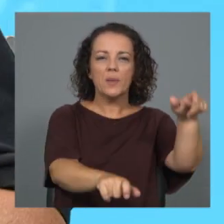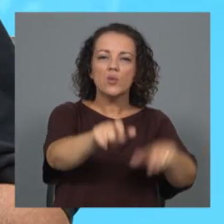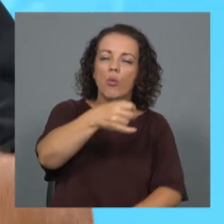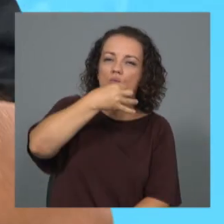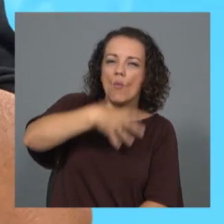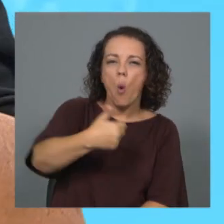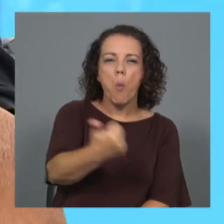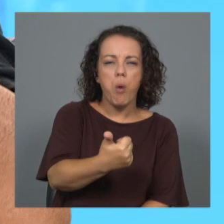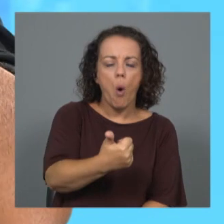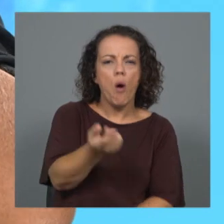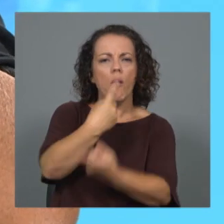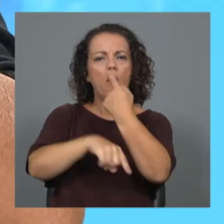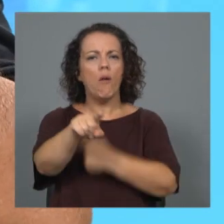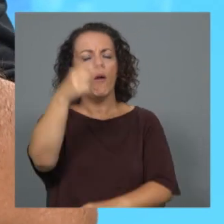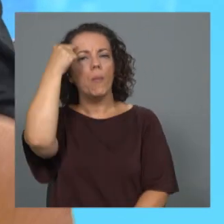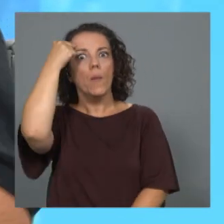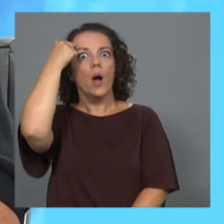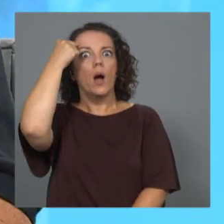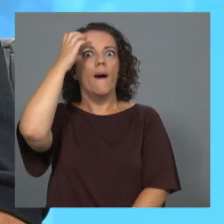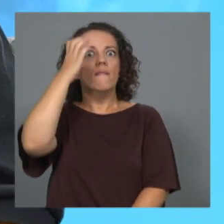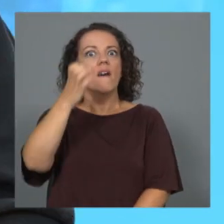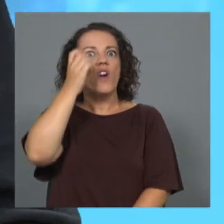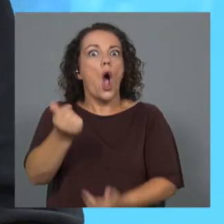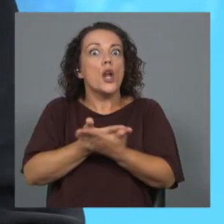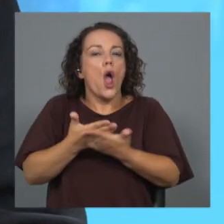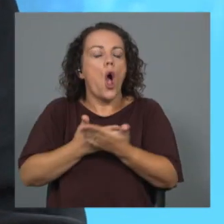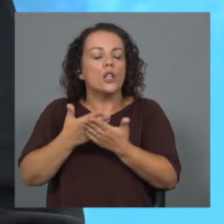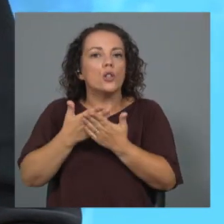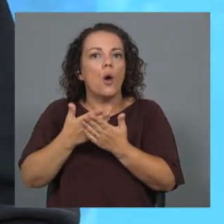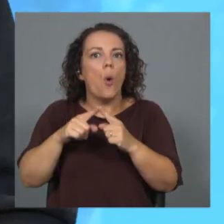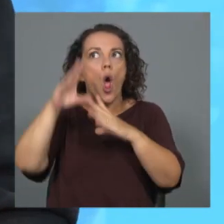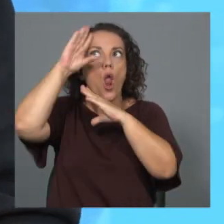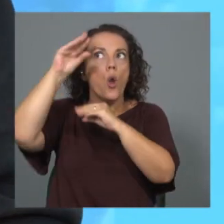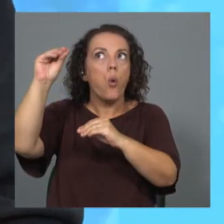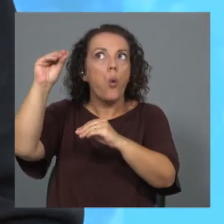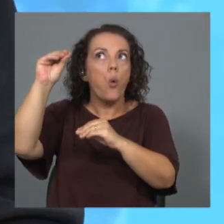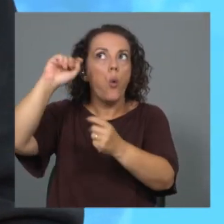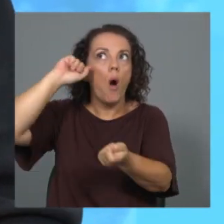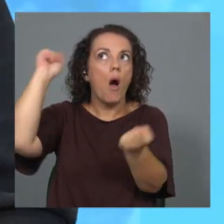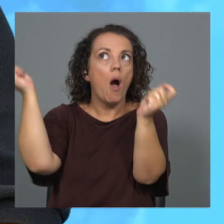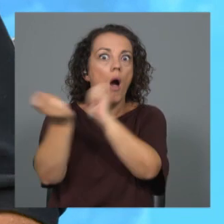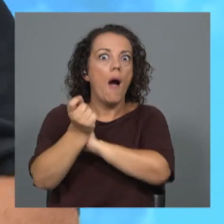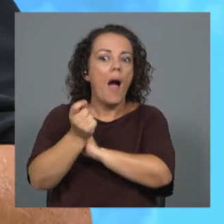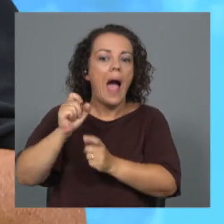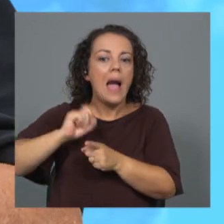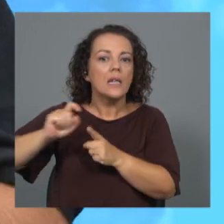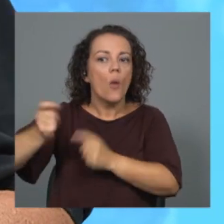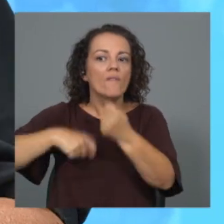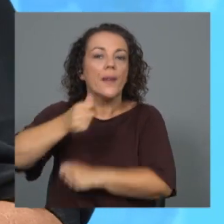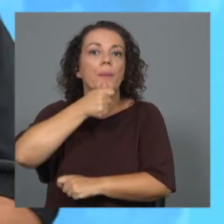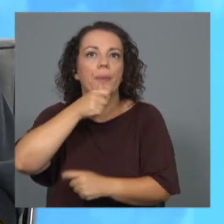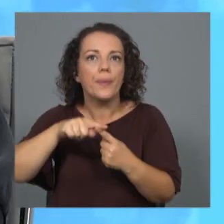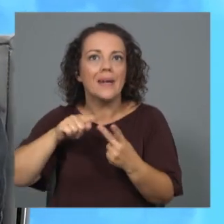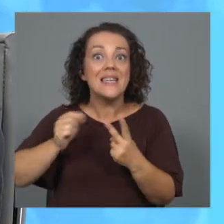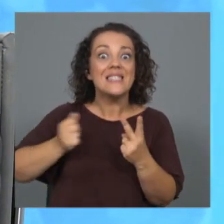E vós dizeis, estão sempre a pensar no negócio. Quando é que passa a lua nova para podermos vender o nosso grão? Quando é que passa o dia de